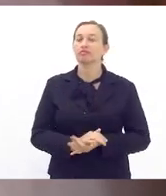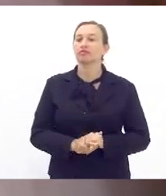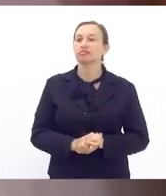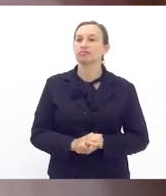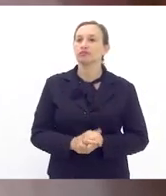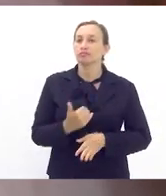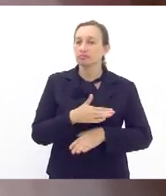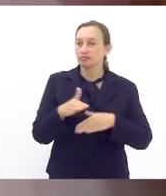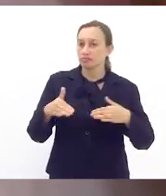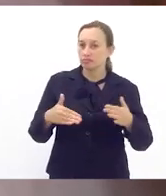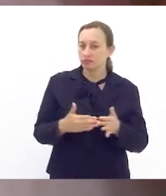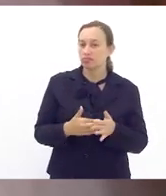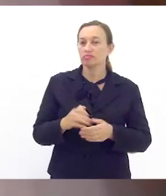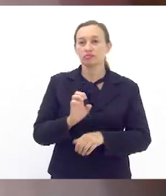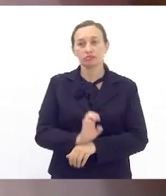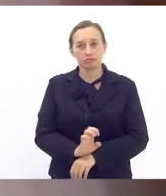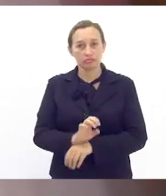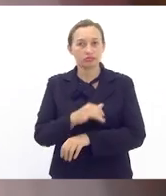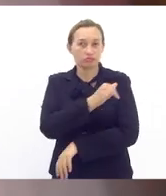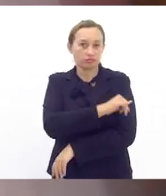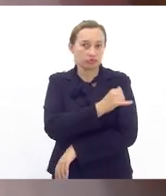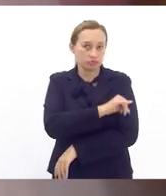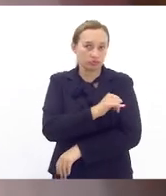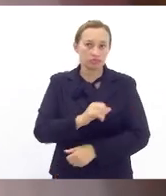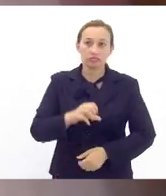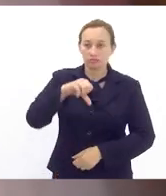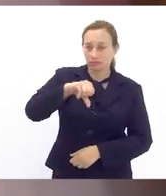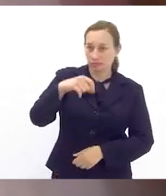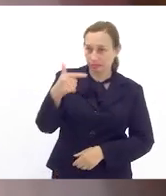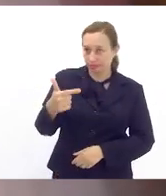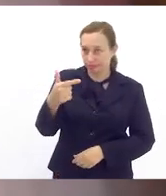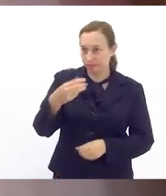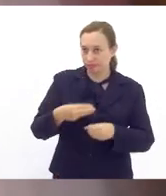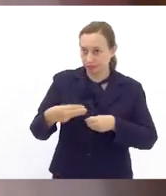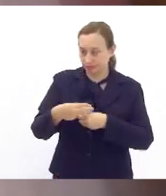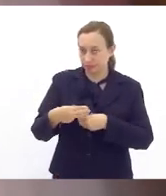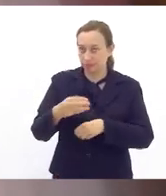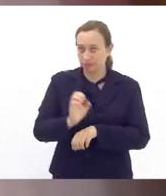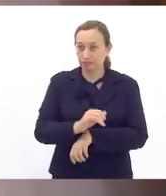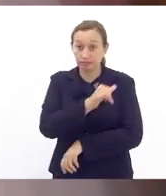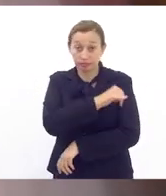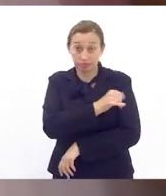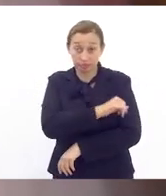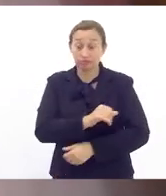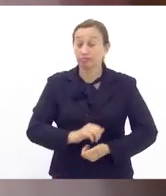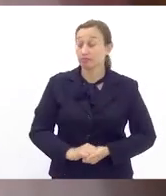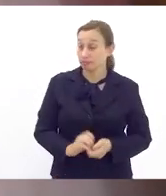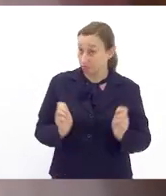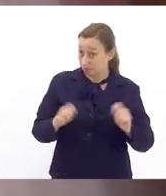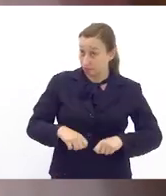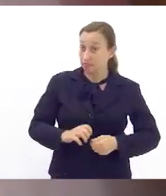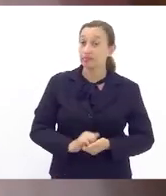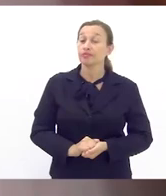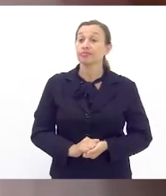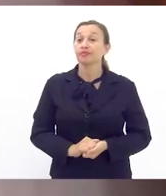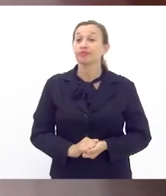todo estado do Rio de Janeiro a intenção é percorrer 92 municípios do Estado do Rio de Janeiro quando possível